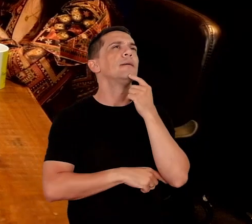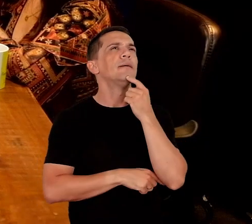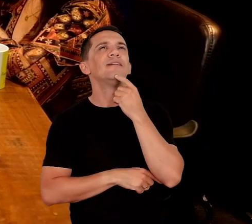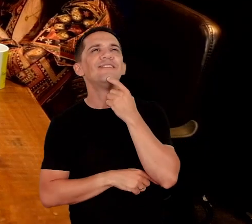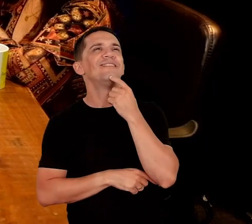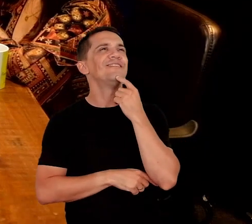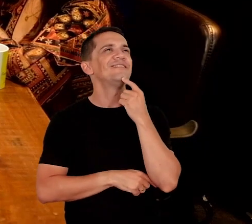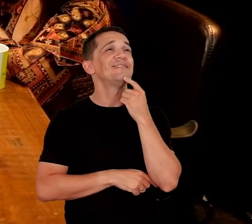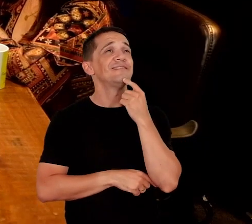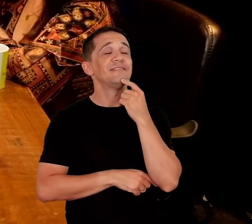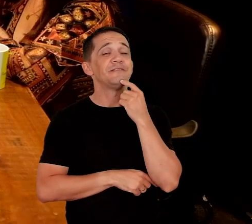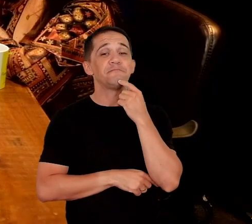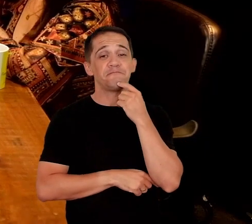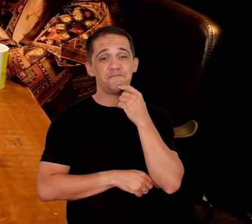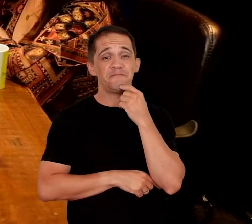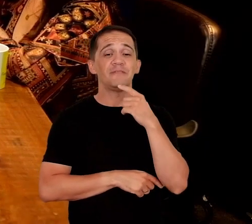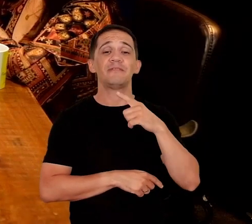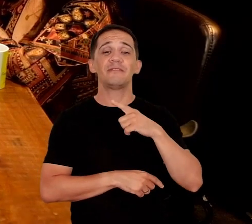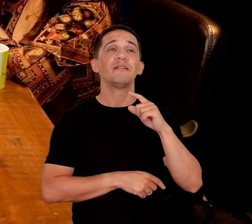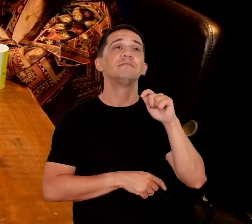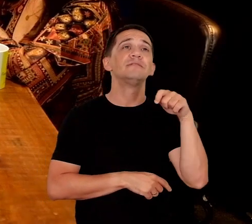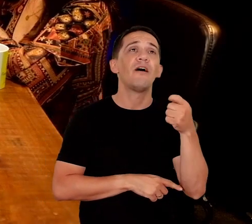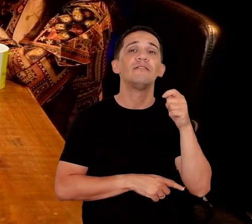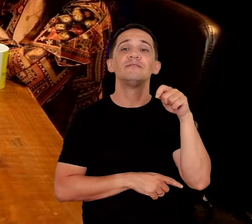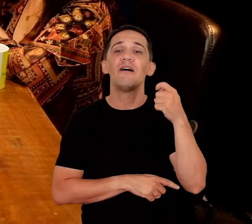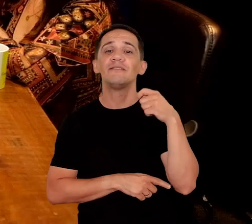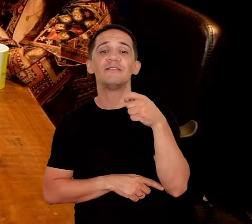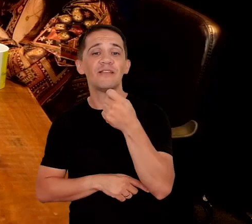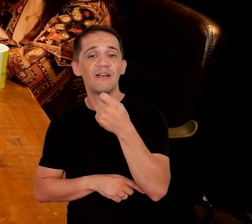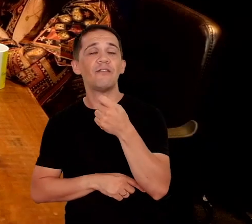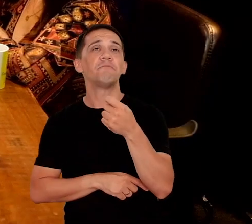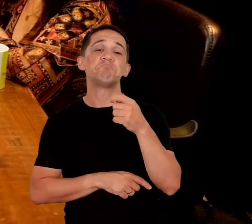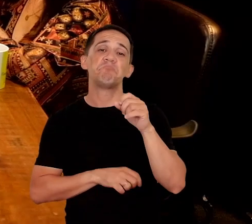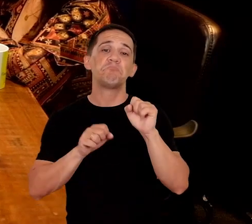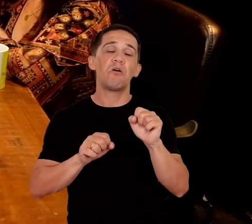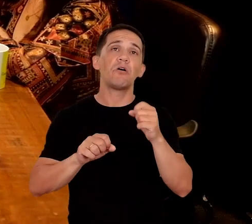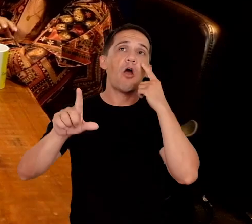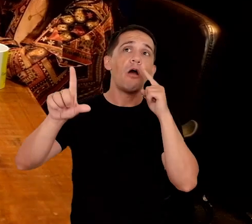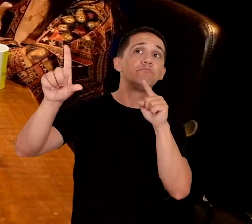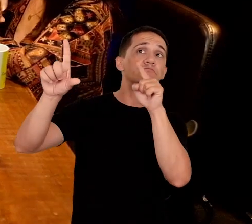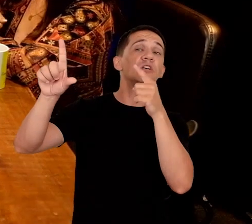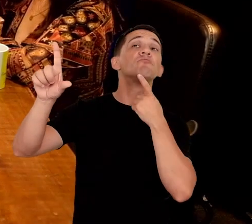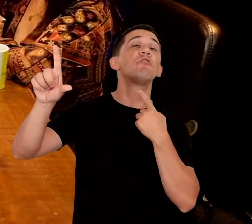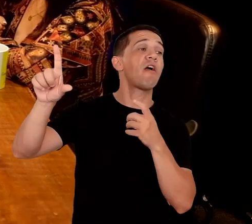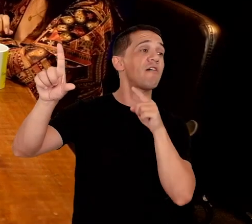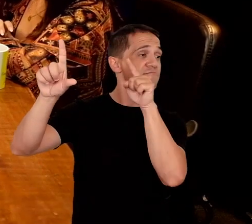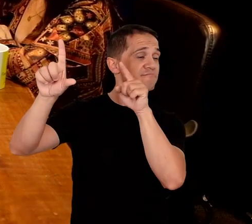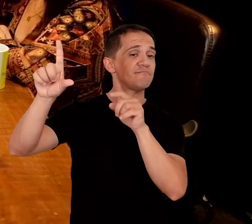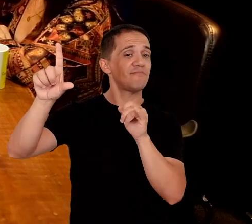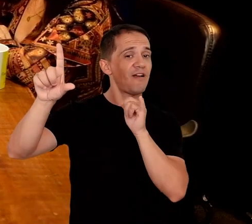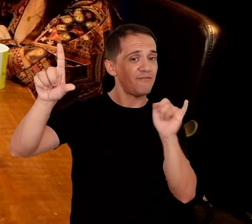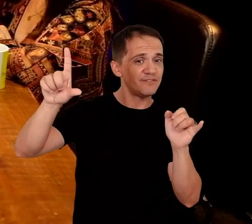e a sinalização do sorvete, o sinal daquela cor do sorvete. Daí Então, a pessoa vai ela pedir pode em